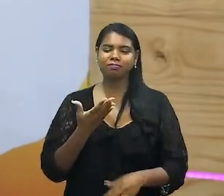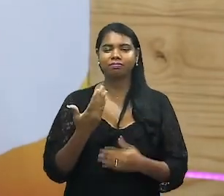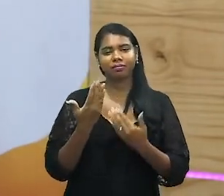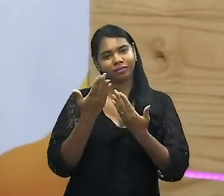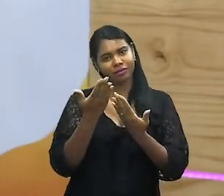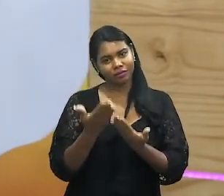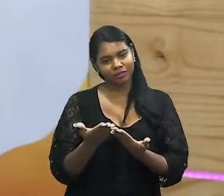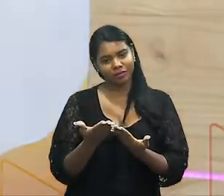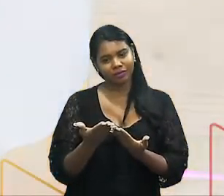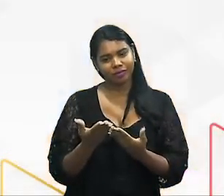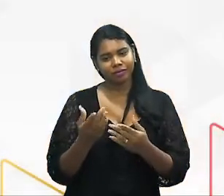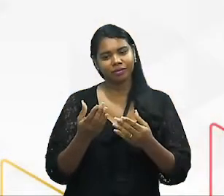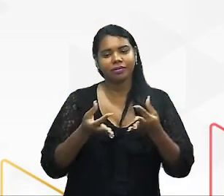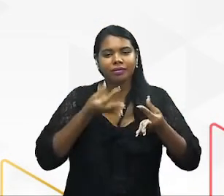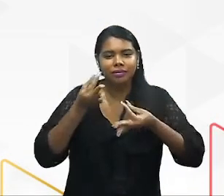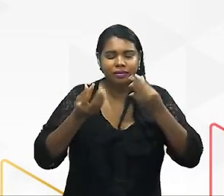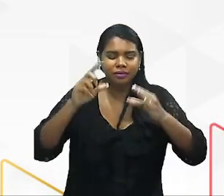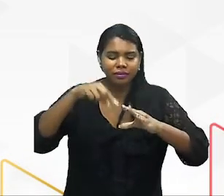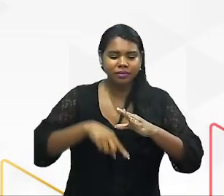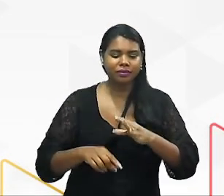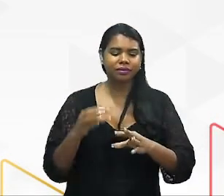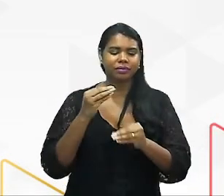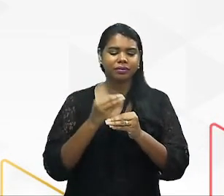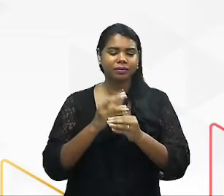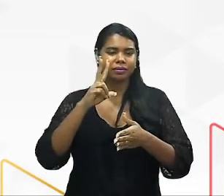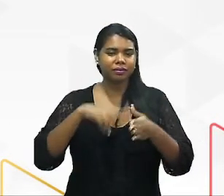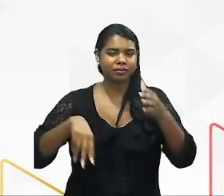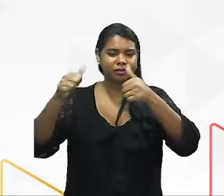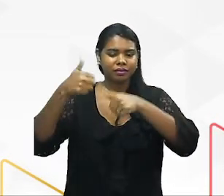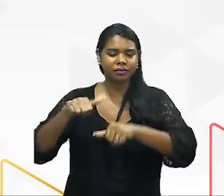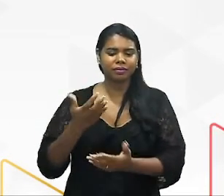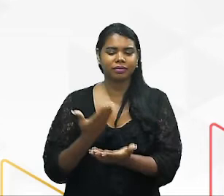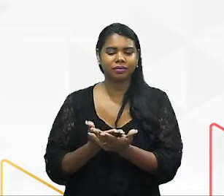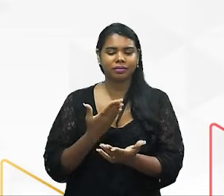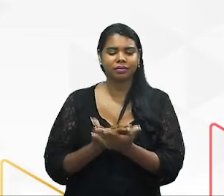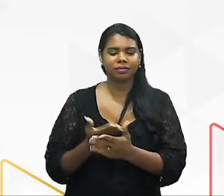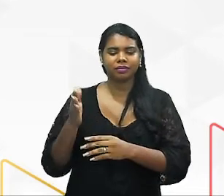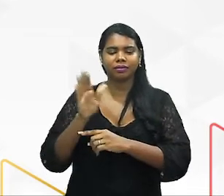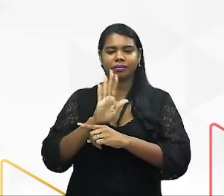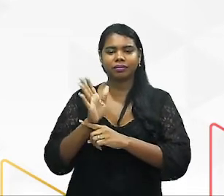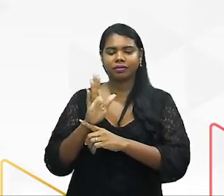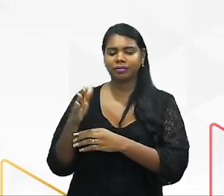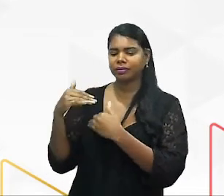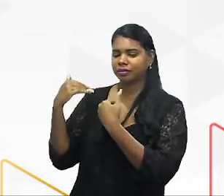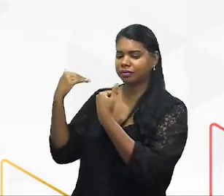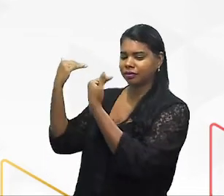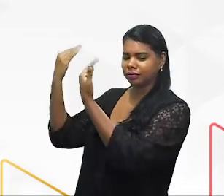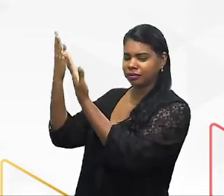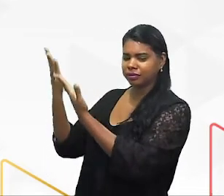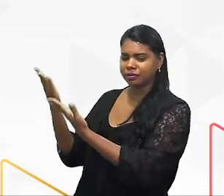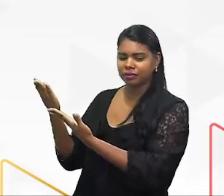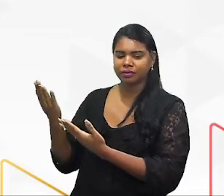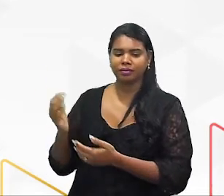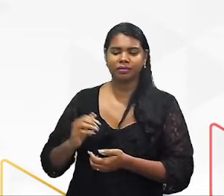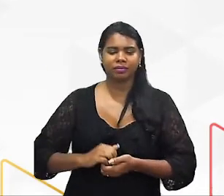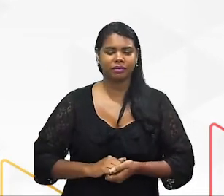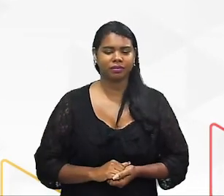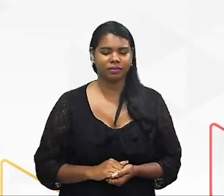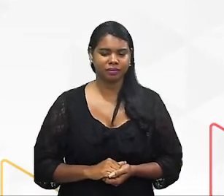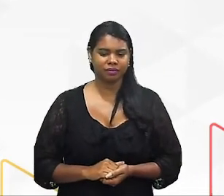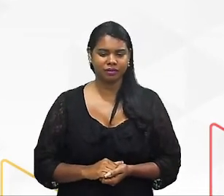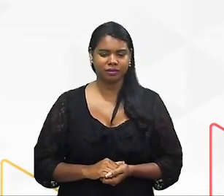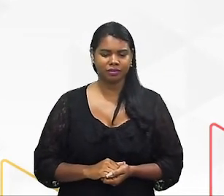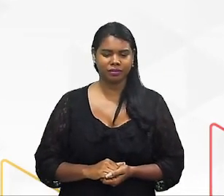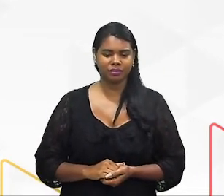para vocês uma sugestão de aprofundamento, que é justamente esse filme Juno. Essa